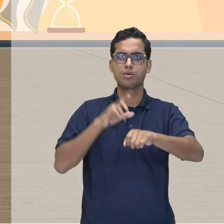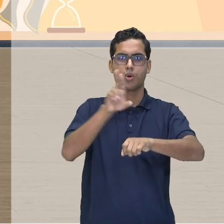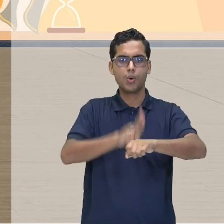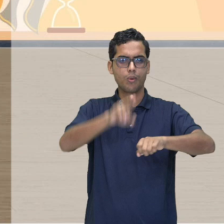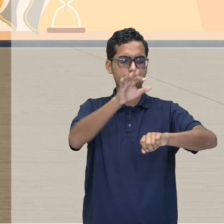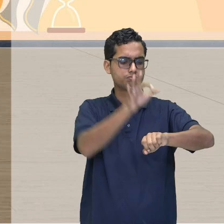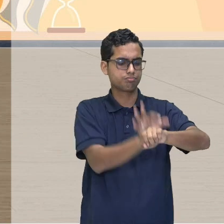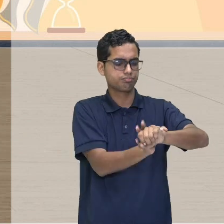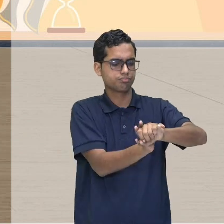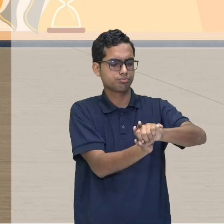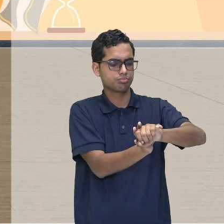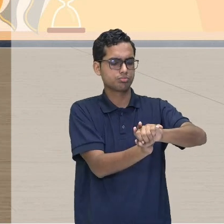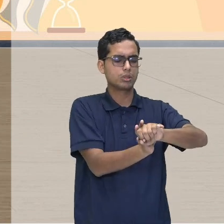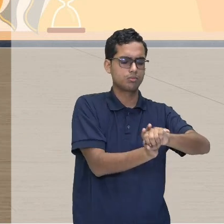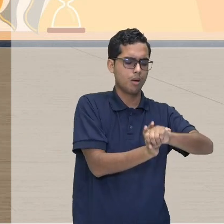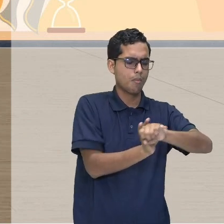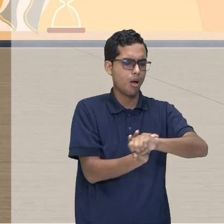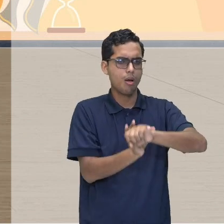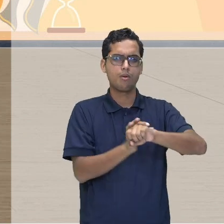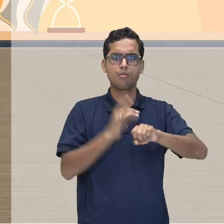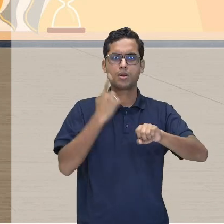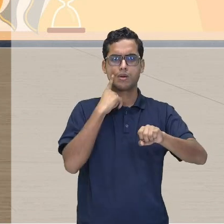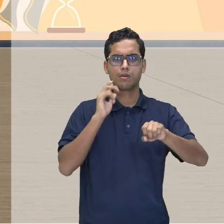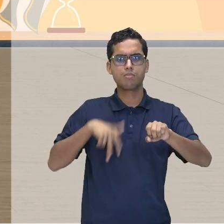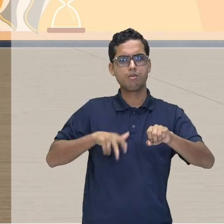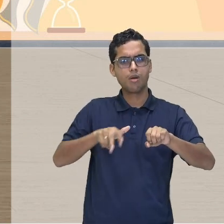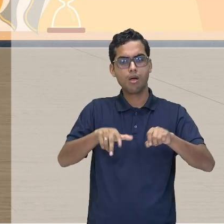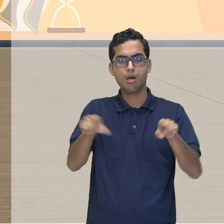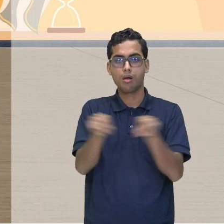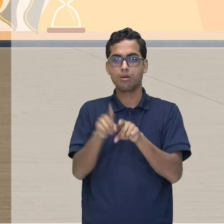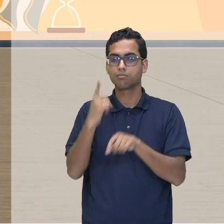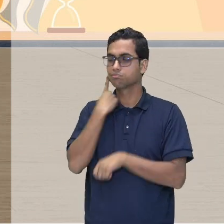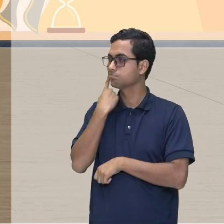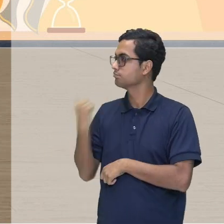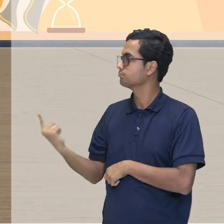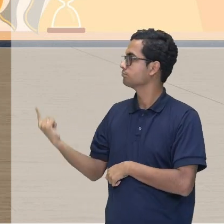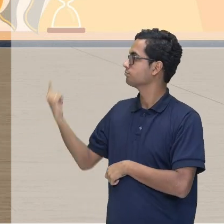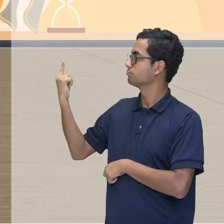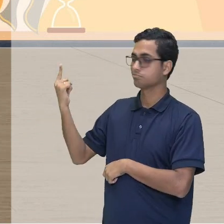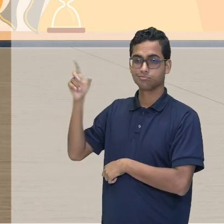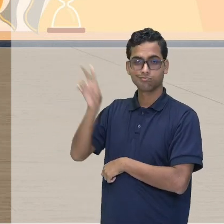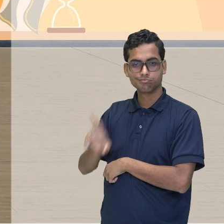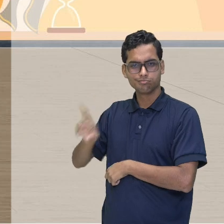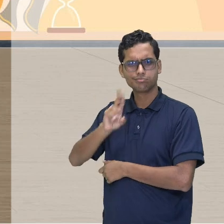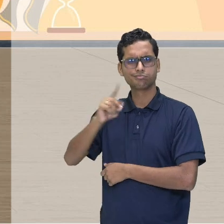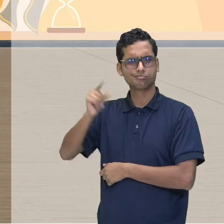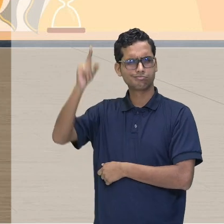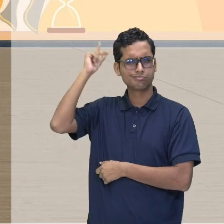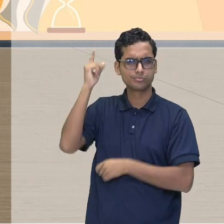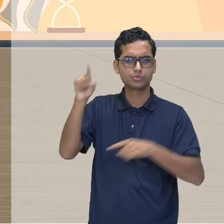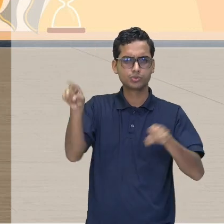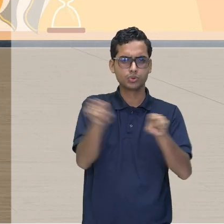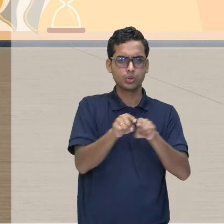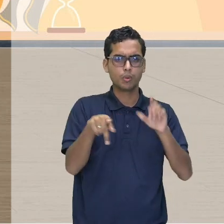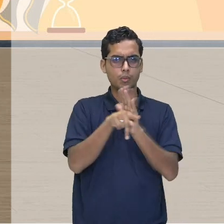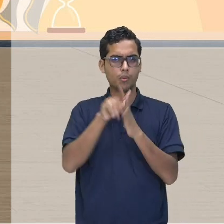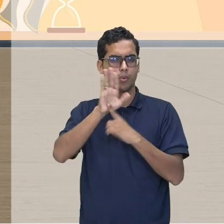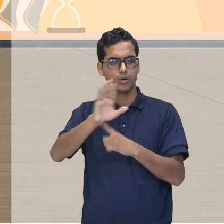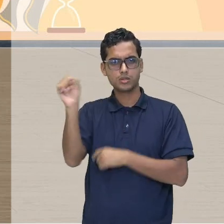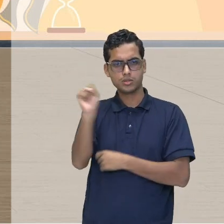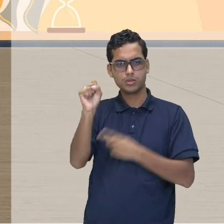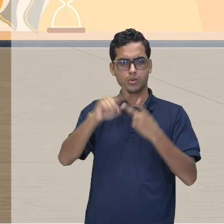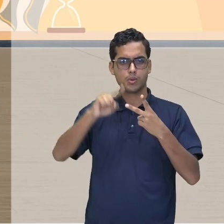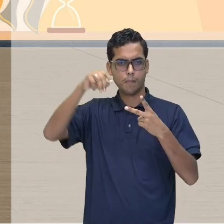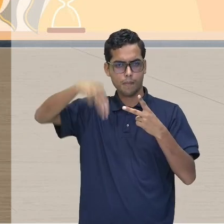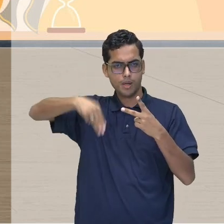carregá-lo. Mas essa é uma das formas de contagem do tempo mais eficazes que nós temos, que nos mostram segundos, minutos